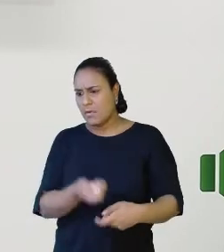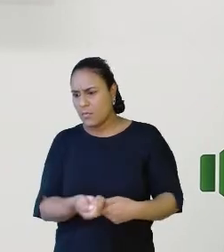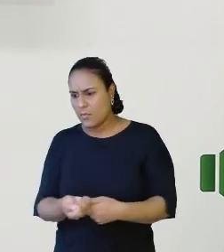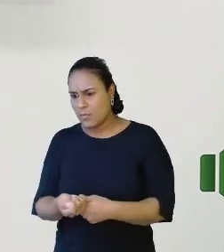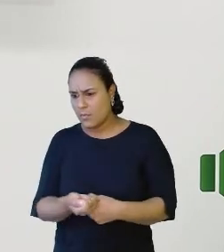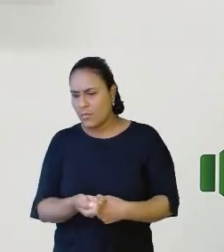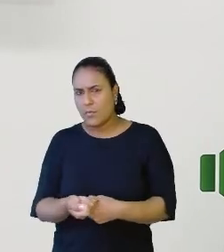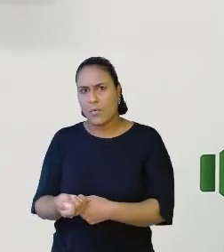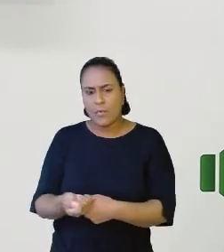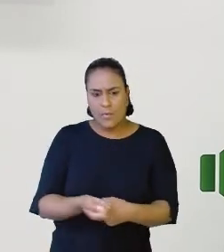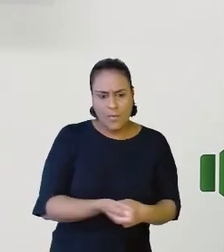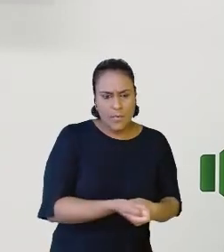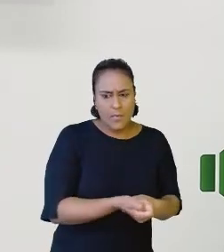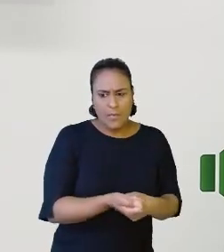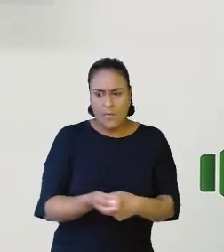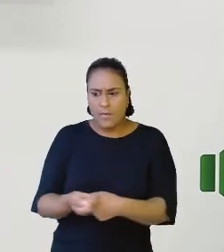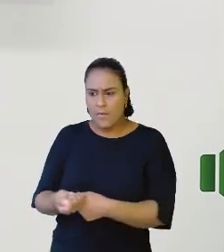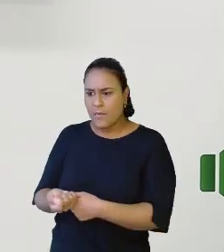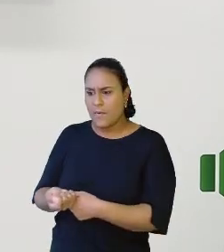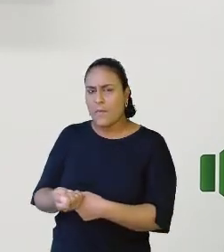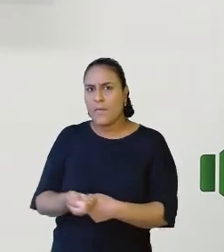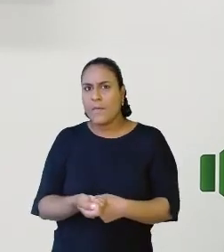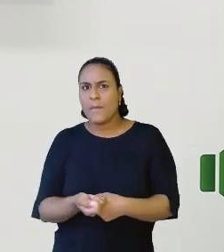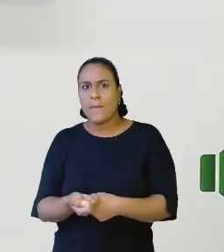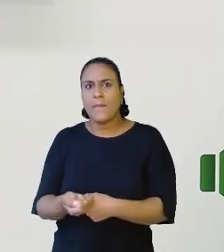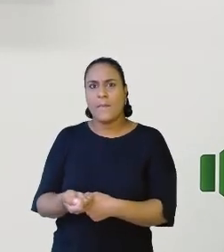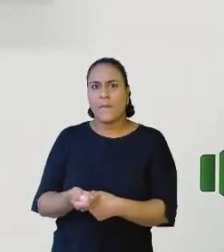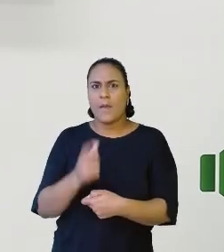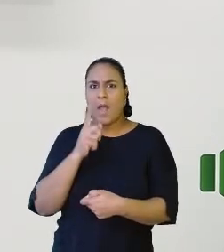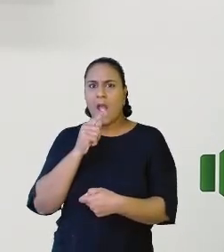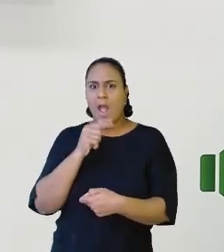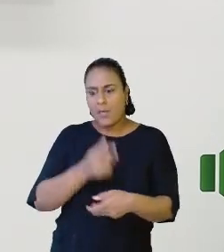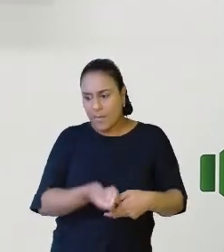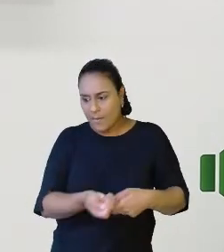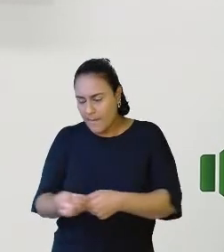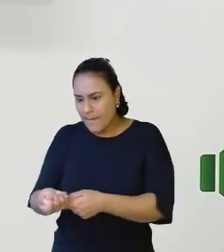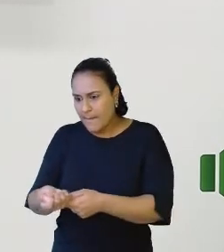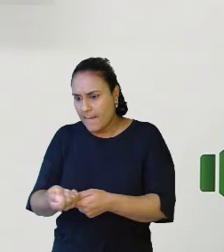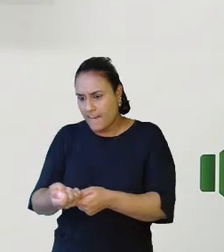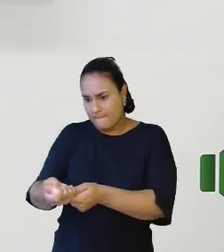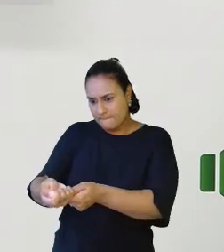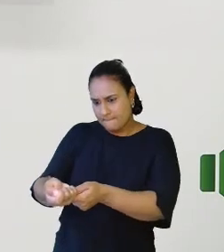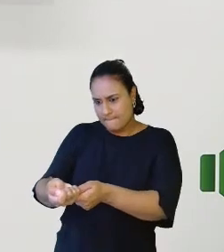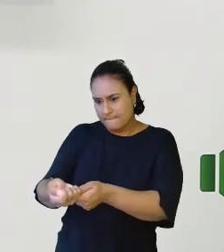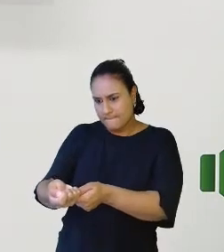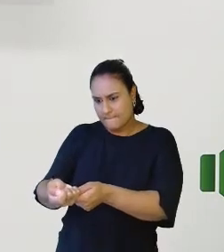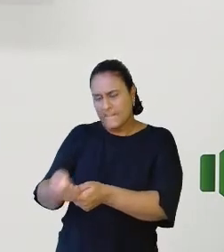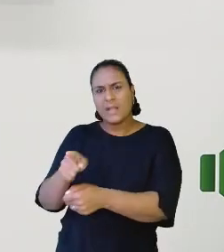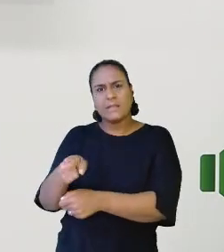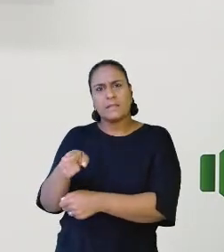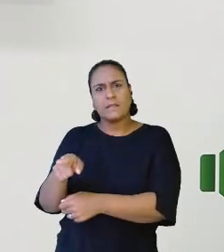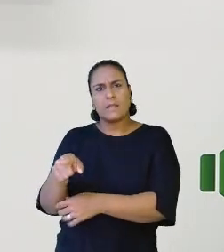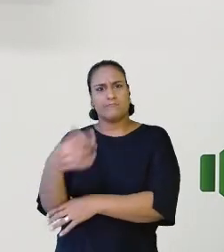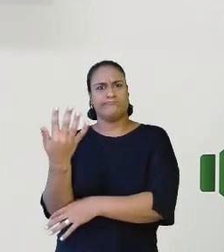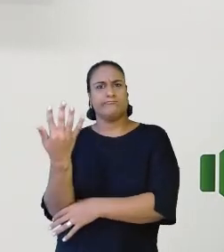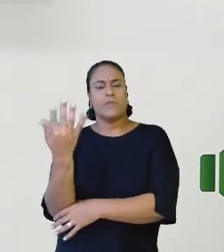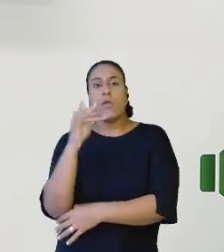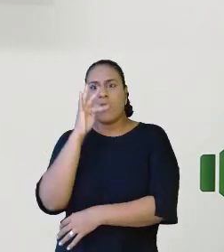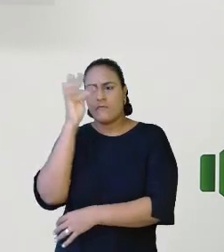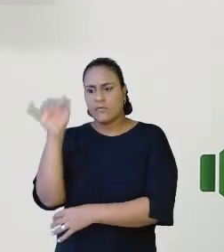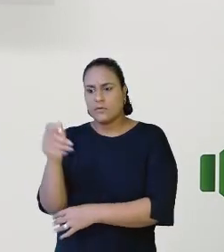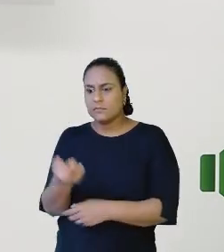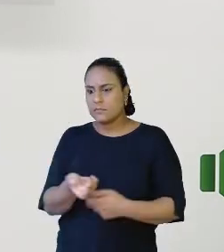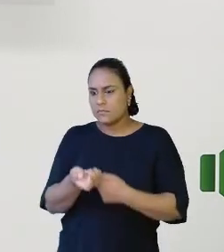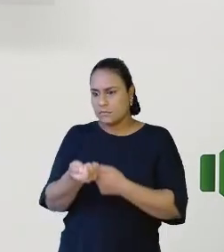jardim. Se você pegar uma mangueira e colocar ela assim, apontar para as plantas, né, com a ponta dela